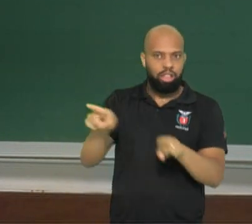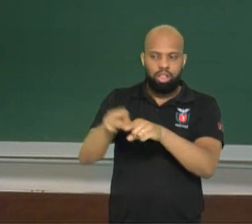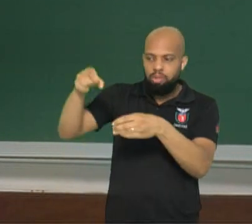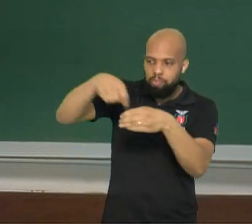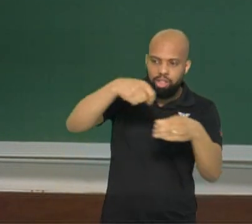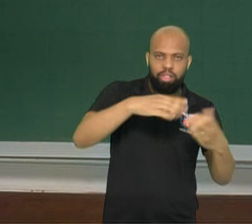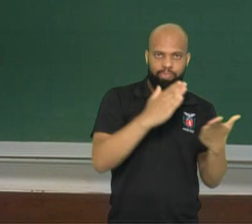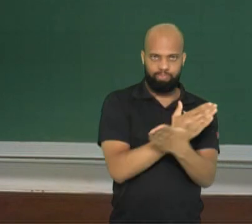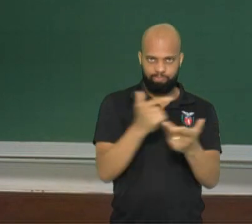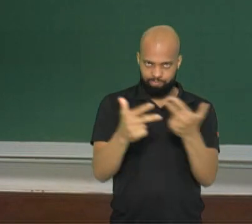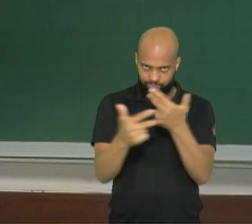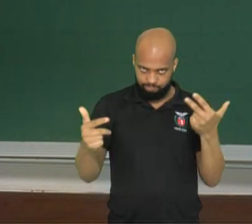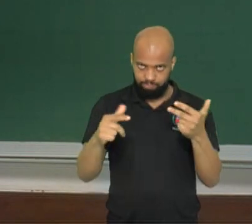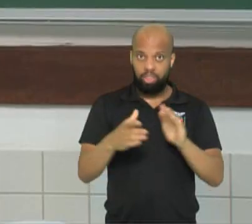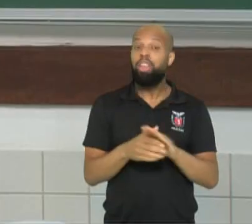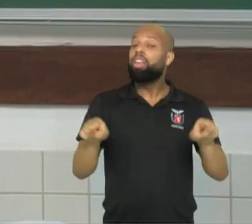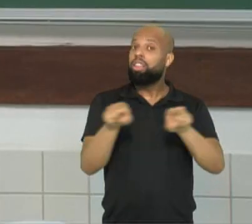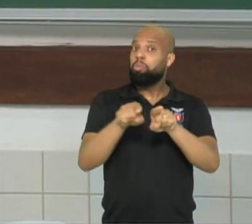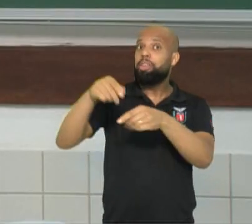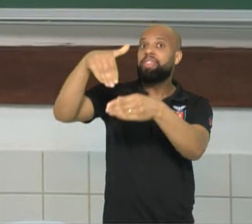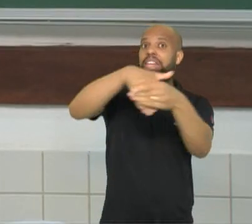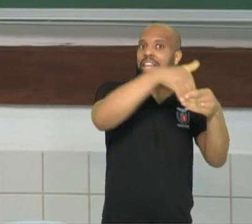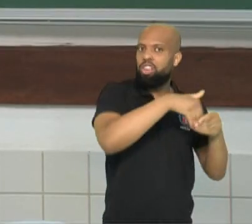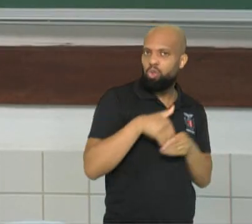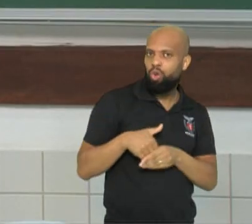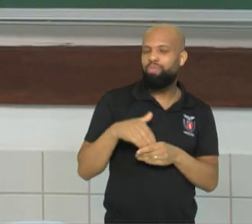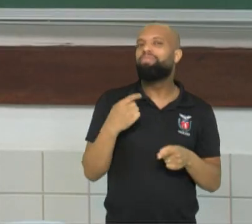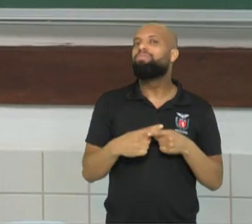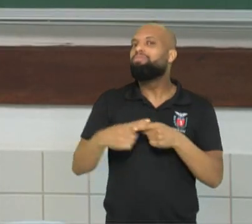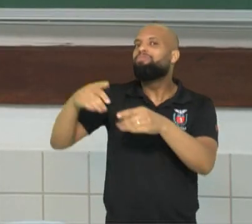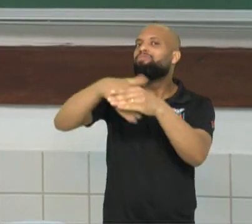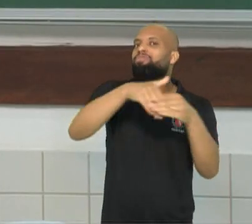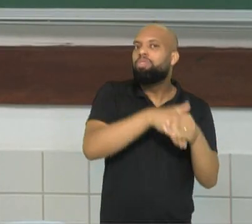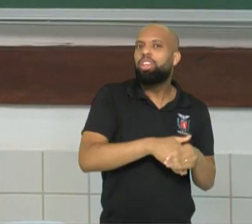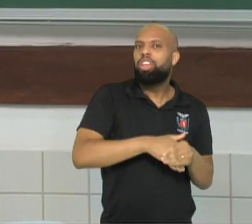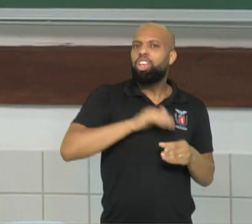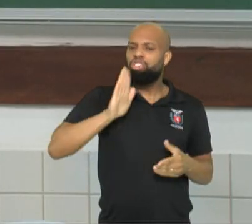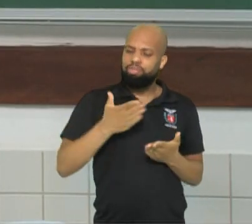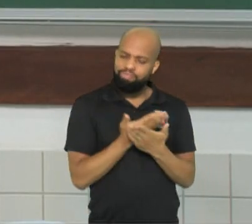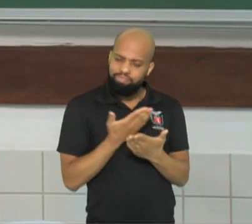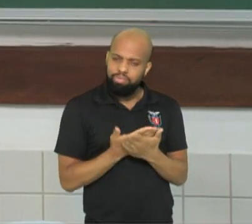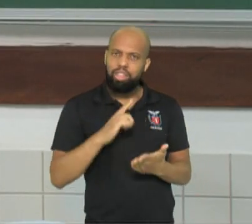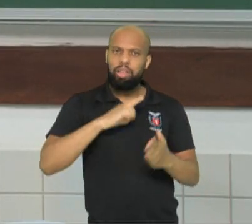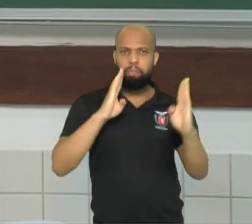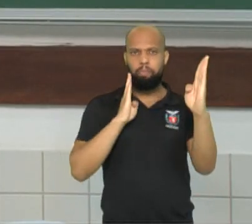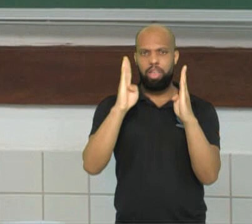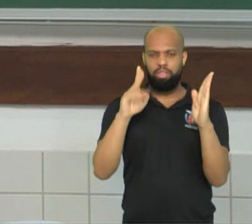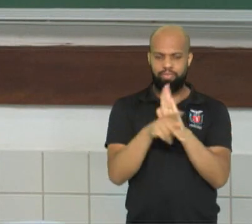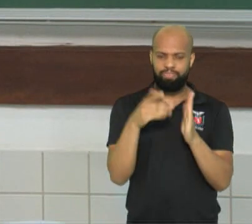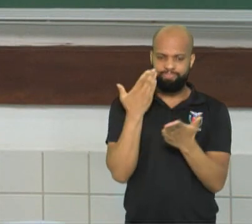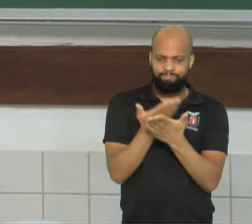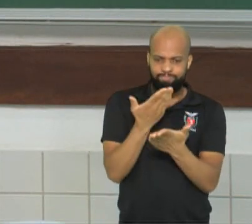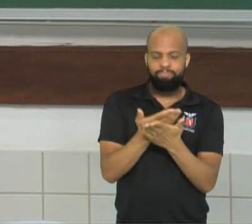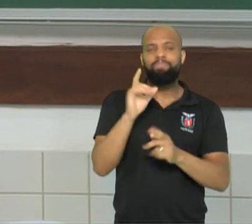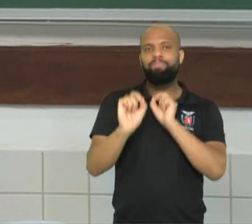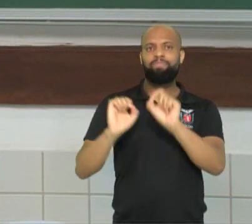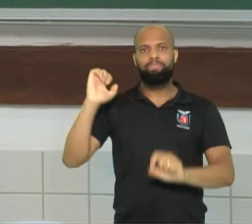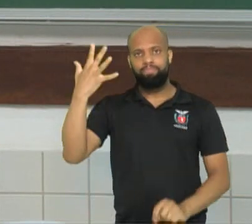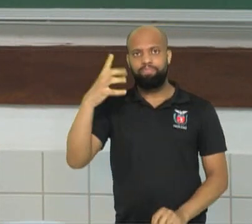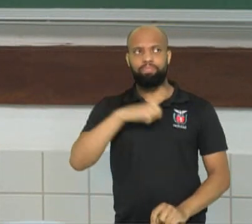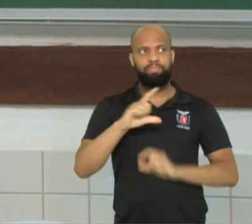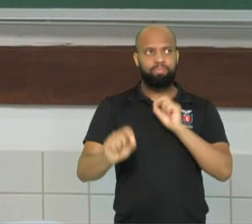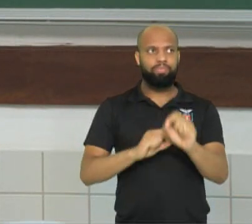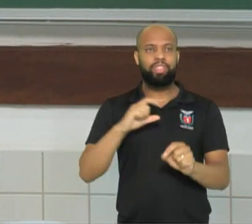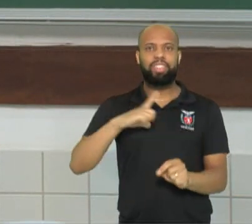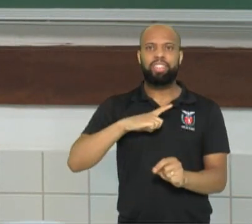associado também. E ainda aqui as eleições. Por que as eleições? Foi já feito um estudo que em época de eleição é aplicado